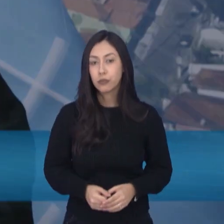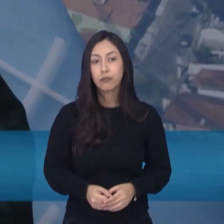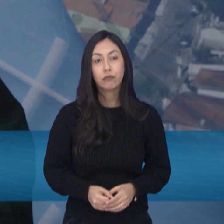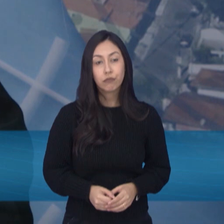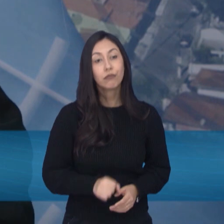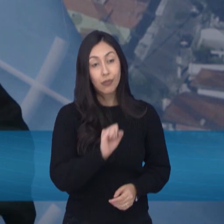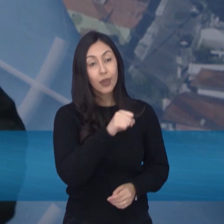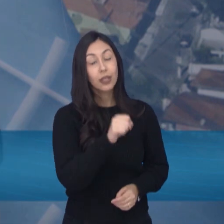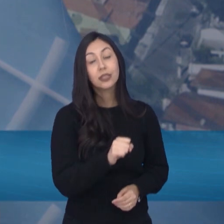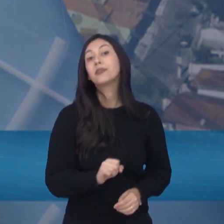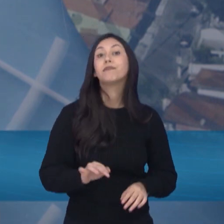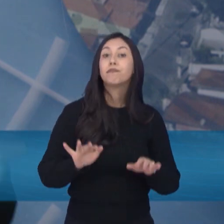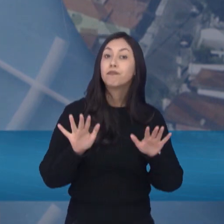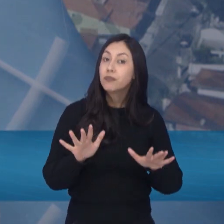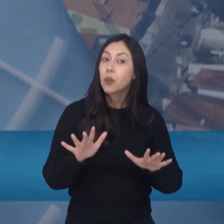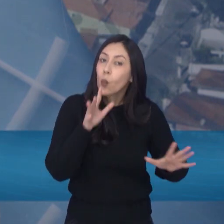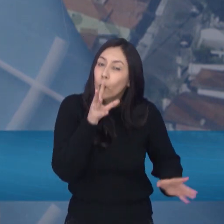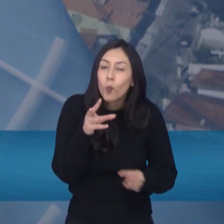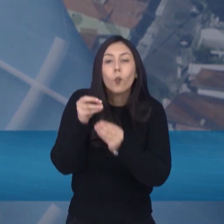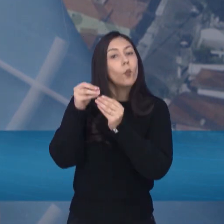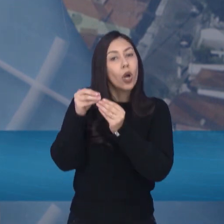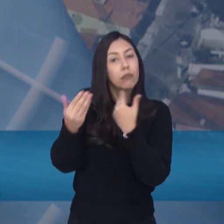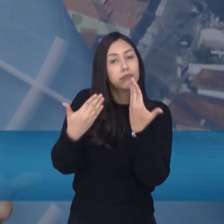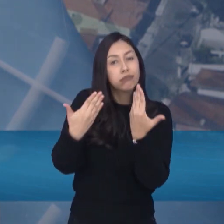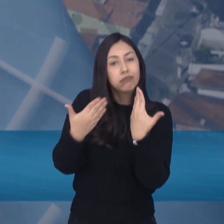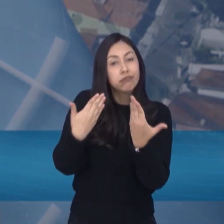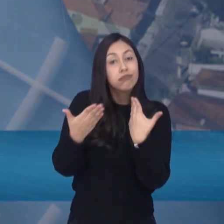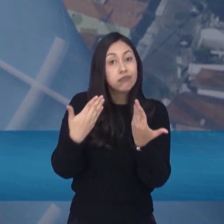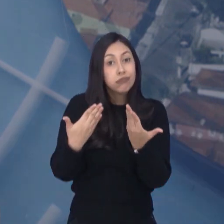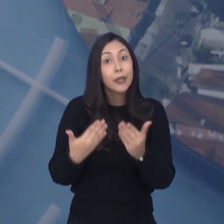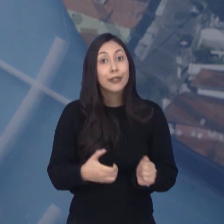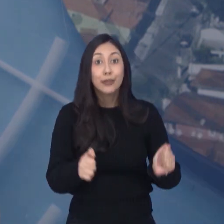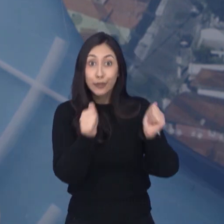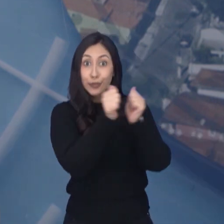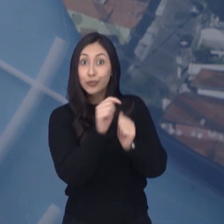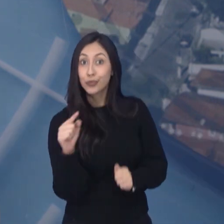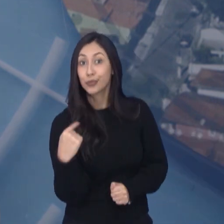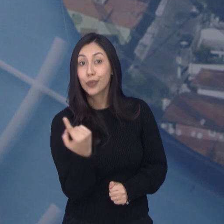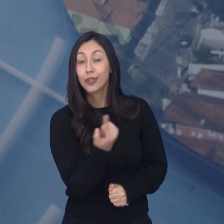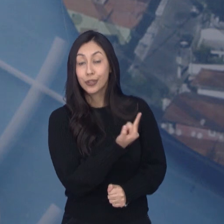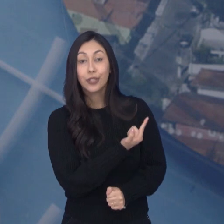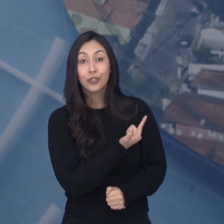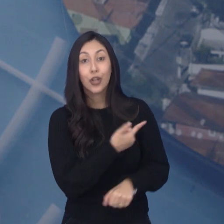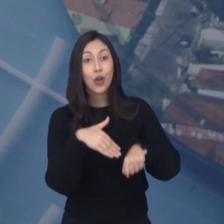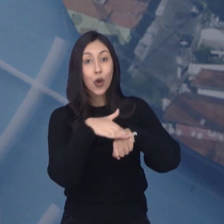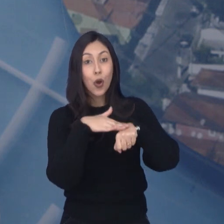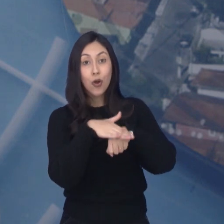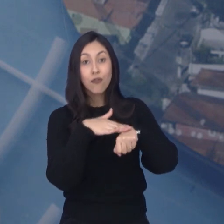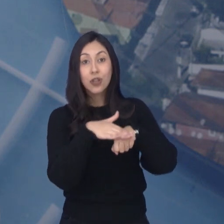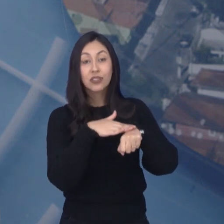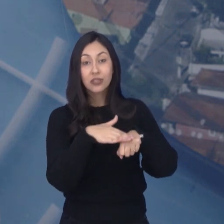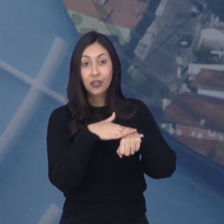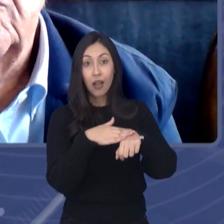Sem dúvida. Bom, para a gente complementar o nosso bate-papo, além do Paulo, que está aqui com a gente no estúdio, a gente vai conversar também de